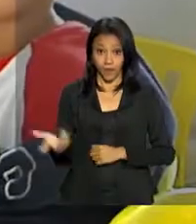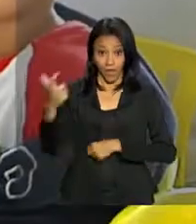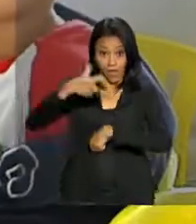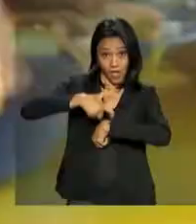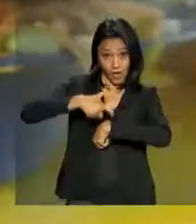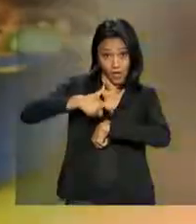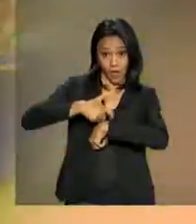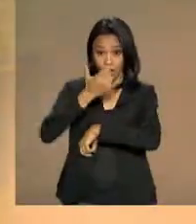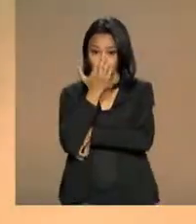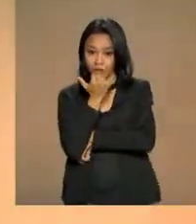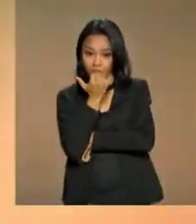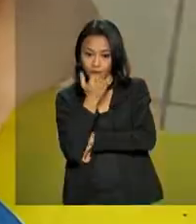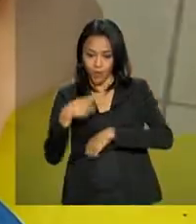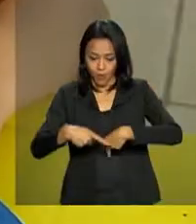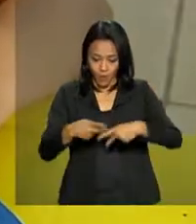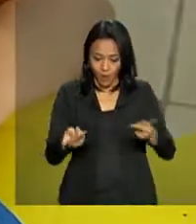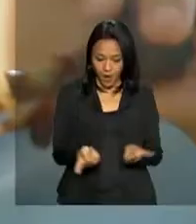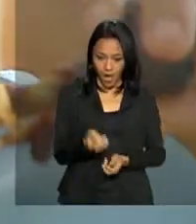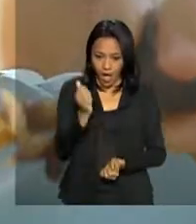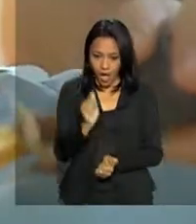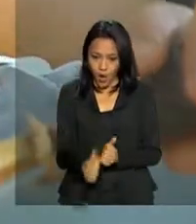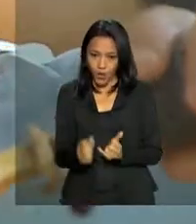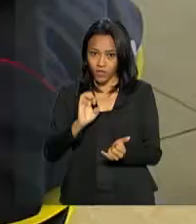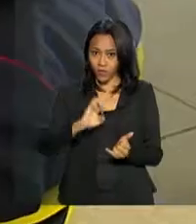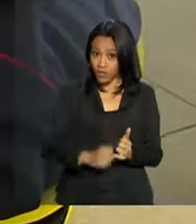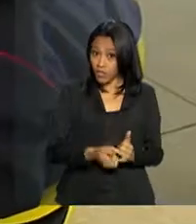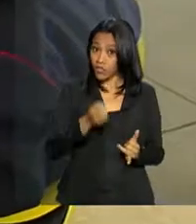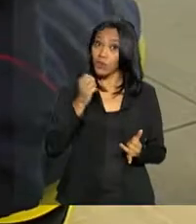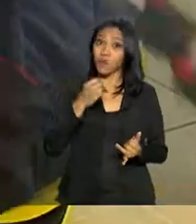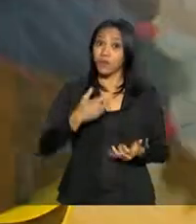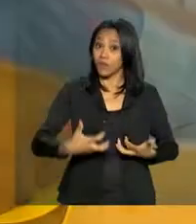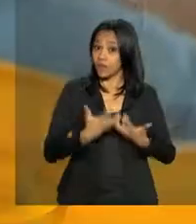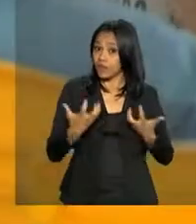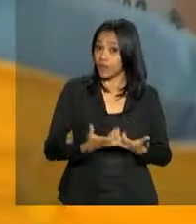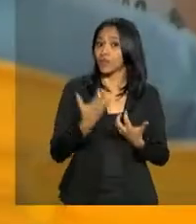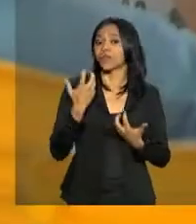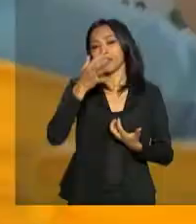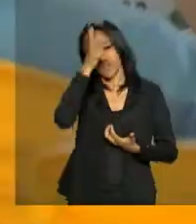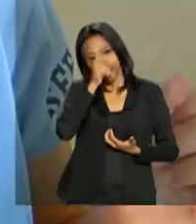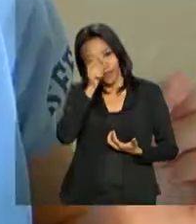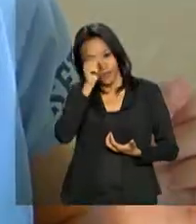hora do almoço. No prato, arroz, feijão, frango e salada.